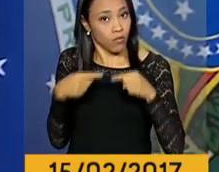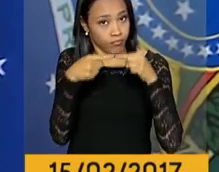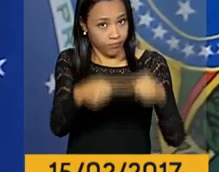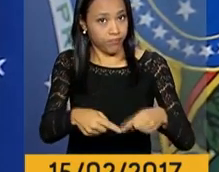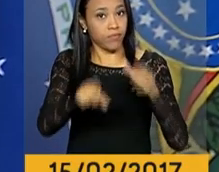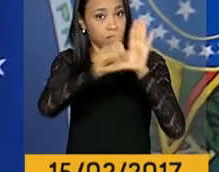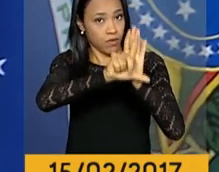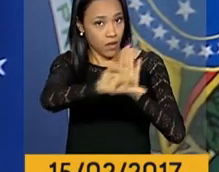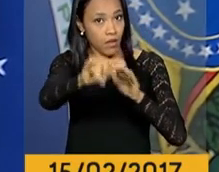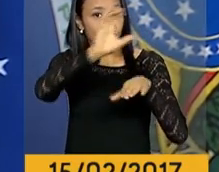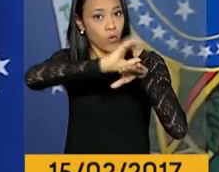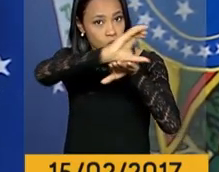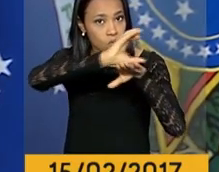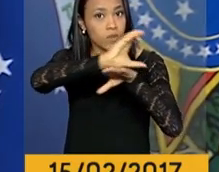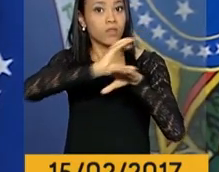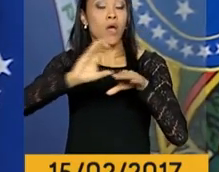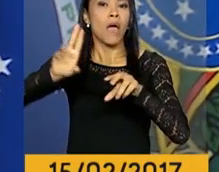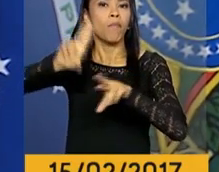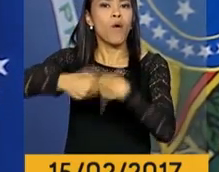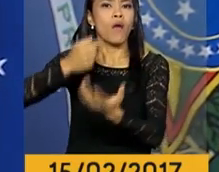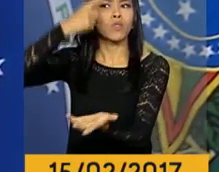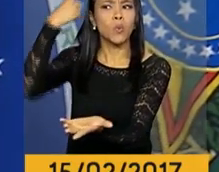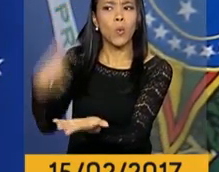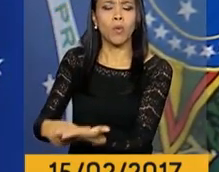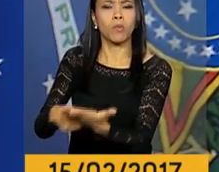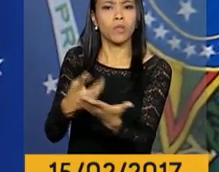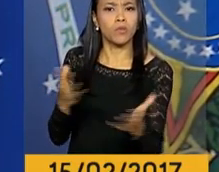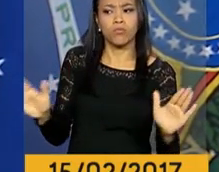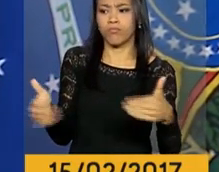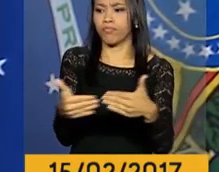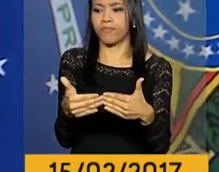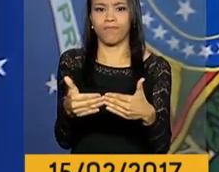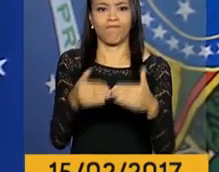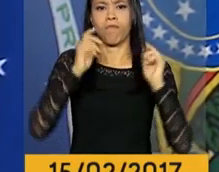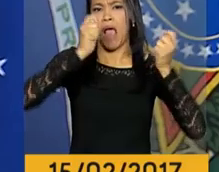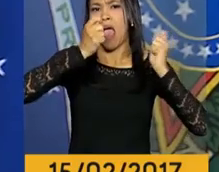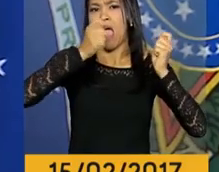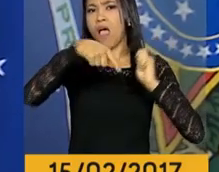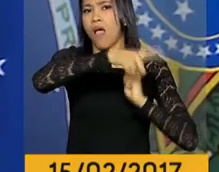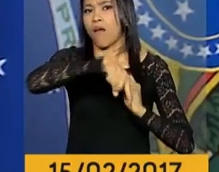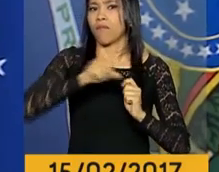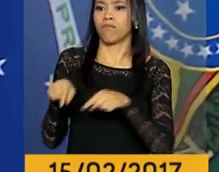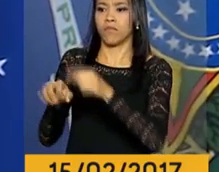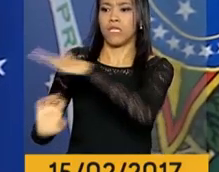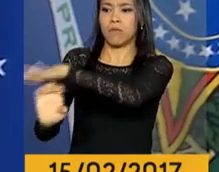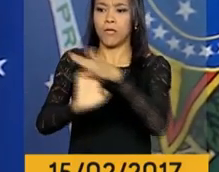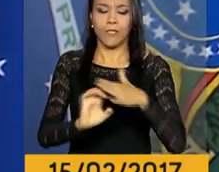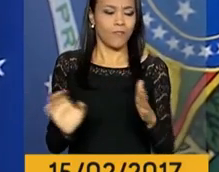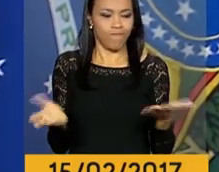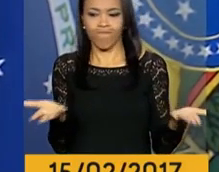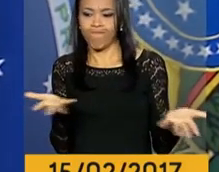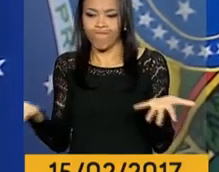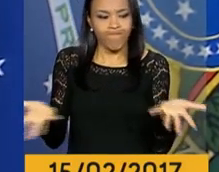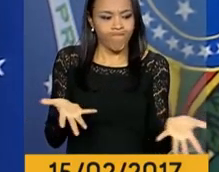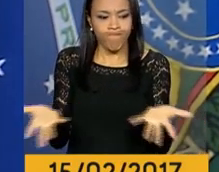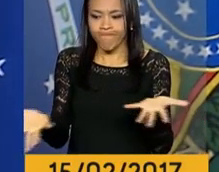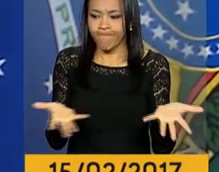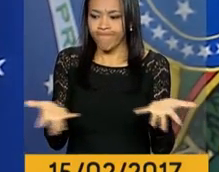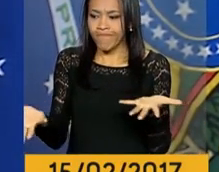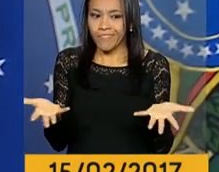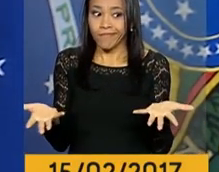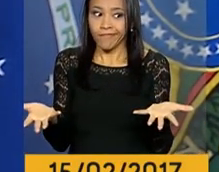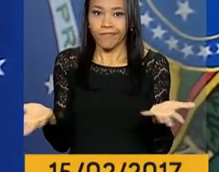valor segundo o qual por força de um acordo, portanto, por força de uma manifestação de vontade de trabalhadores e empregadores,